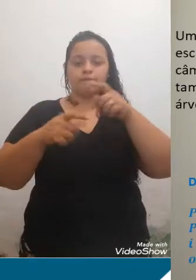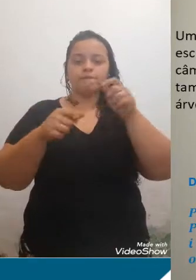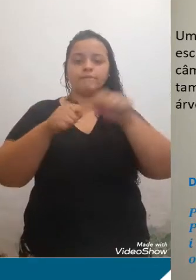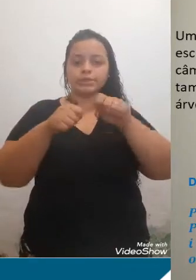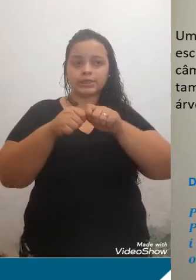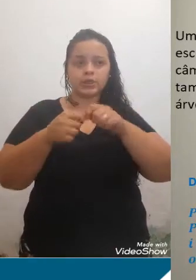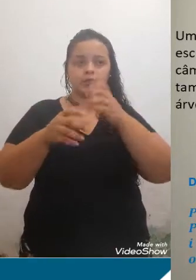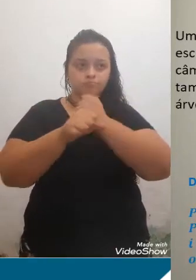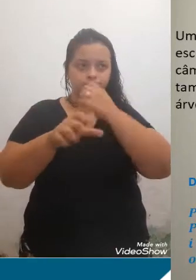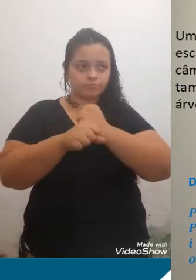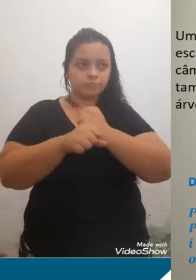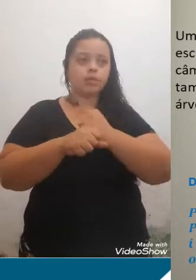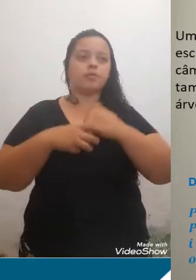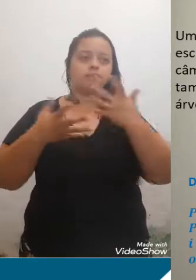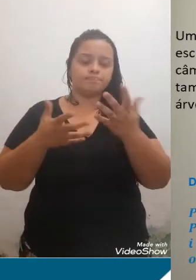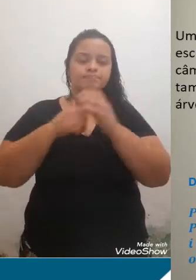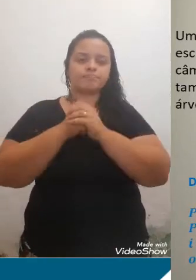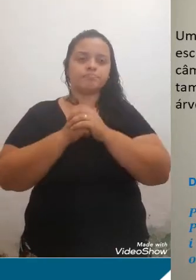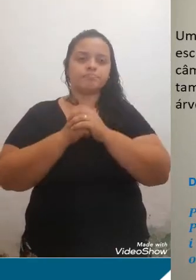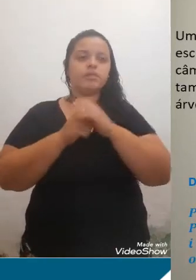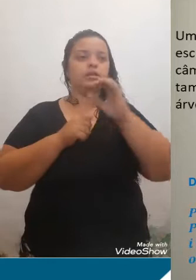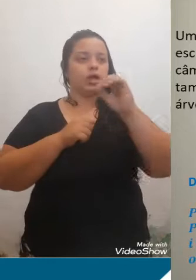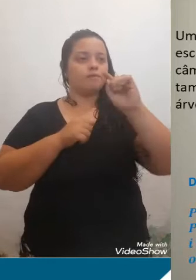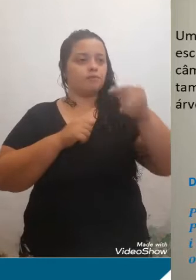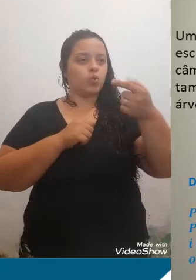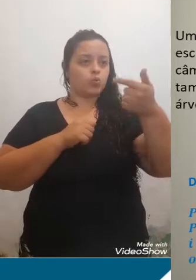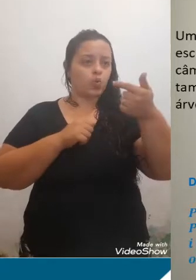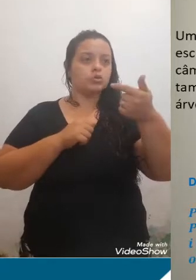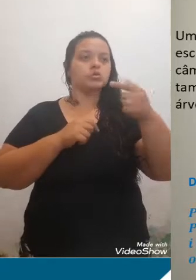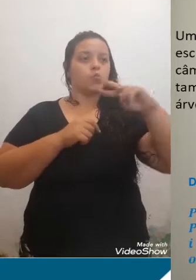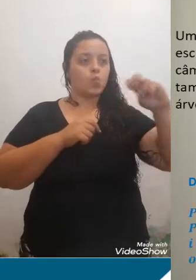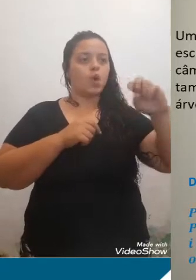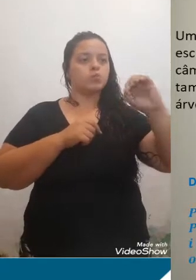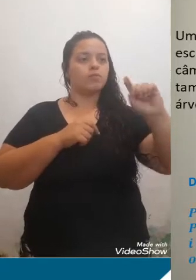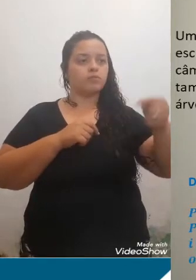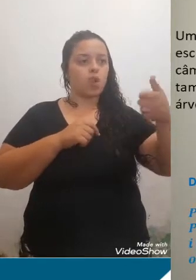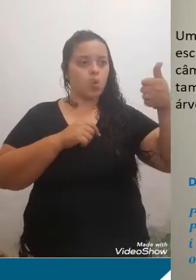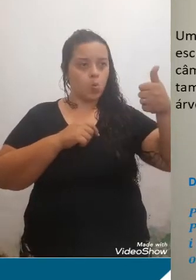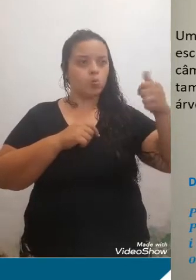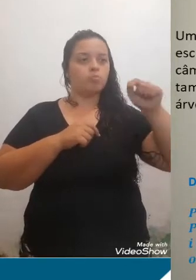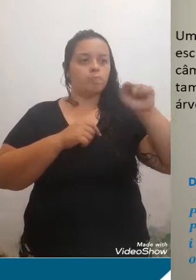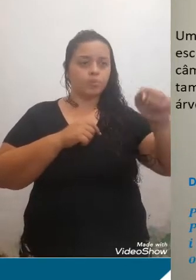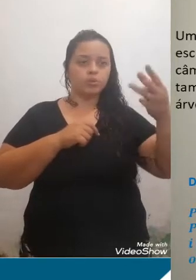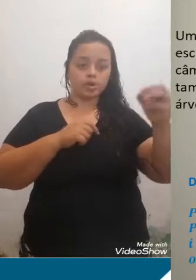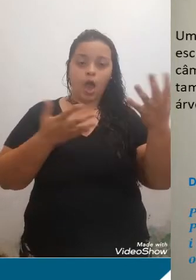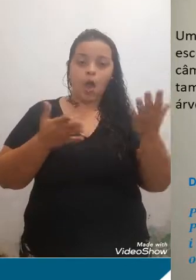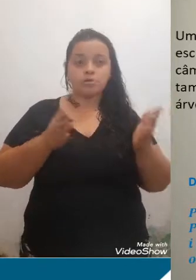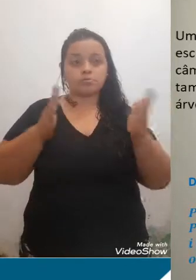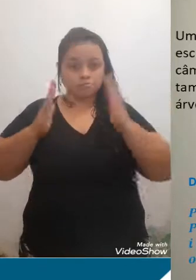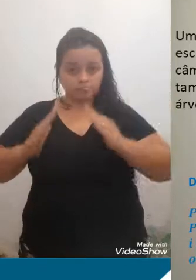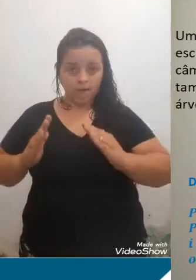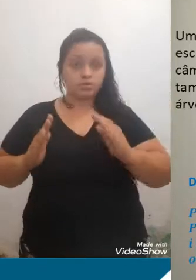vezes O é igual a 0,1 vezes 30, ok? Então, O vai ser 3 dividido por